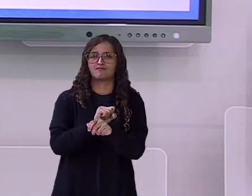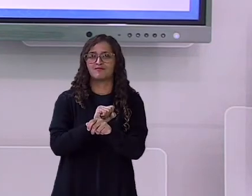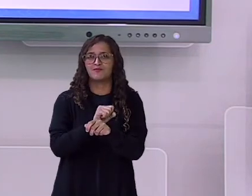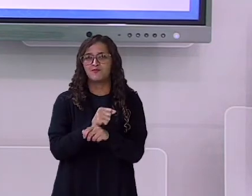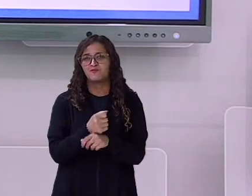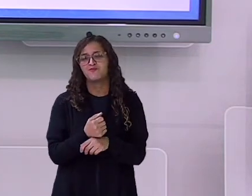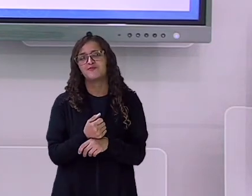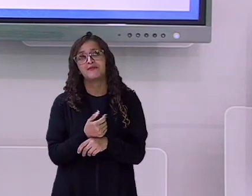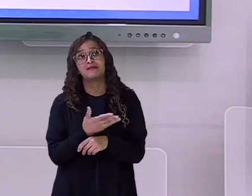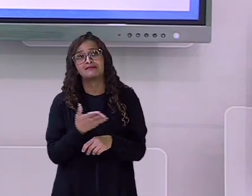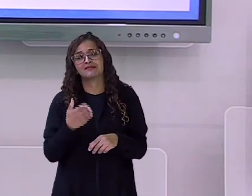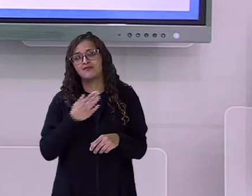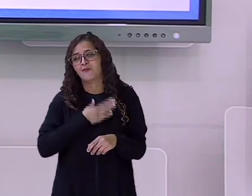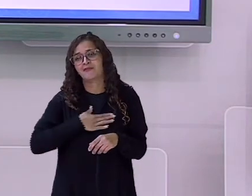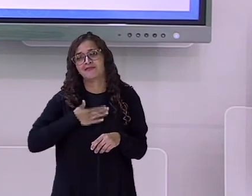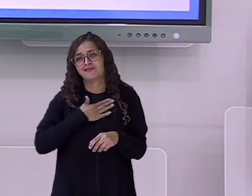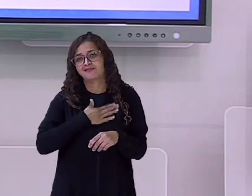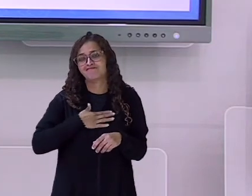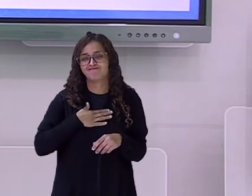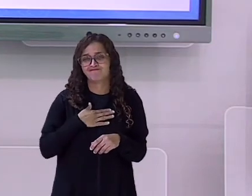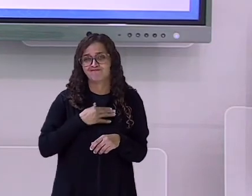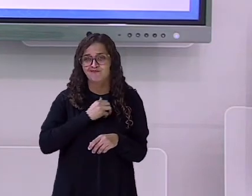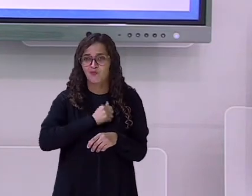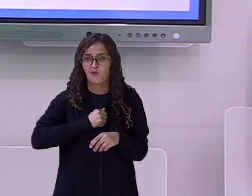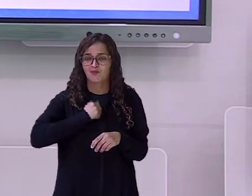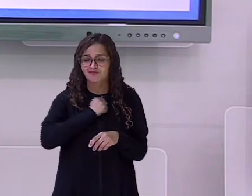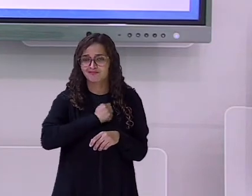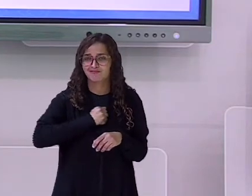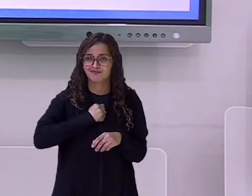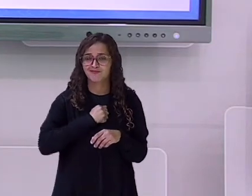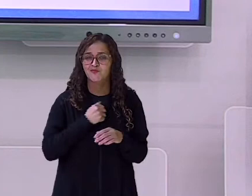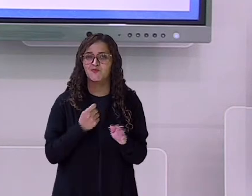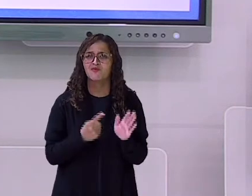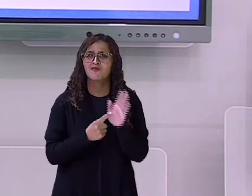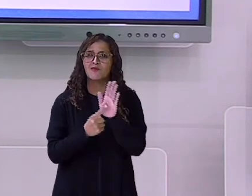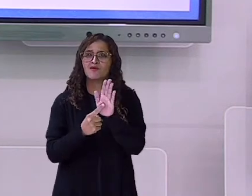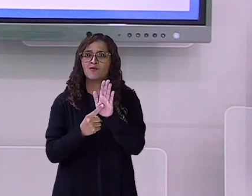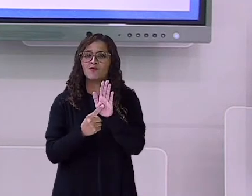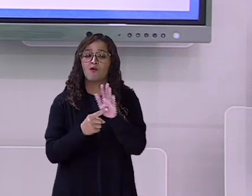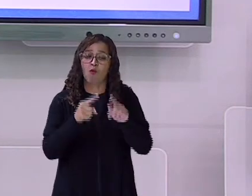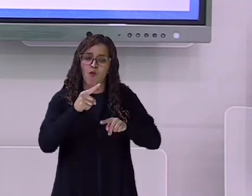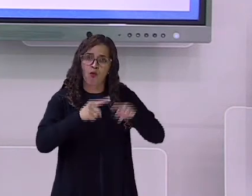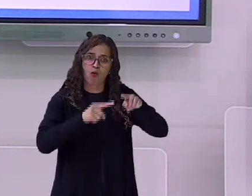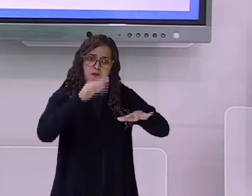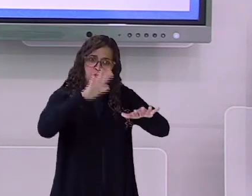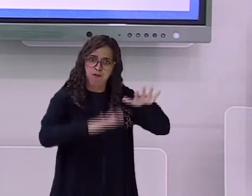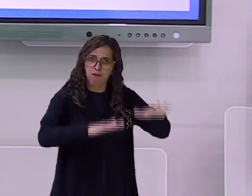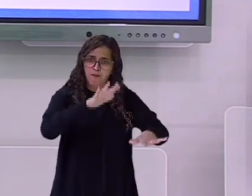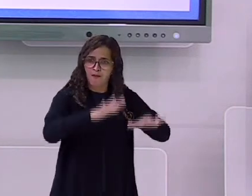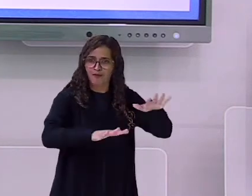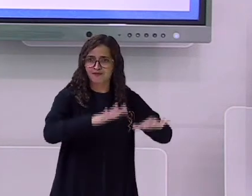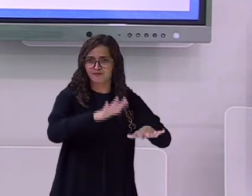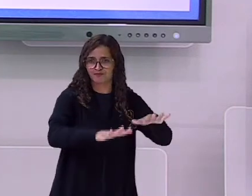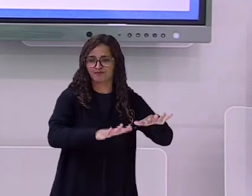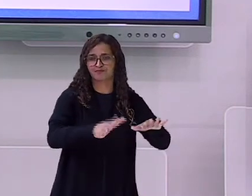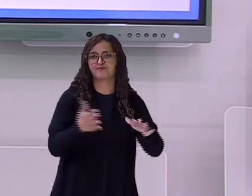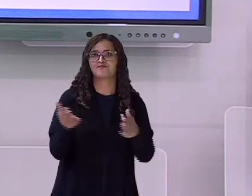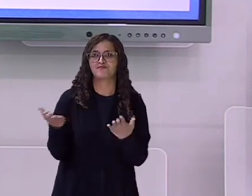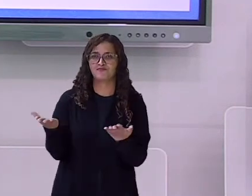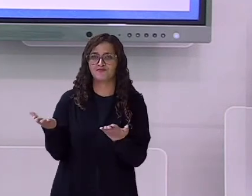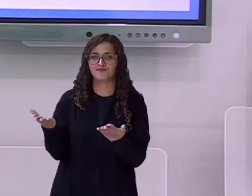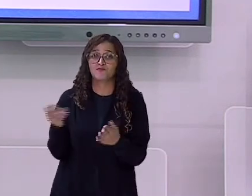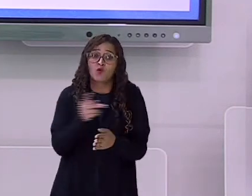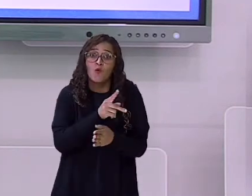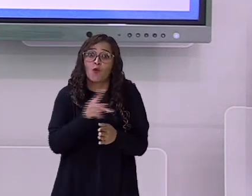desse saudosismo, para poder apresentar um instrumento de percussão, nós temos aqui também